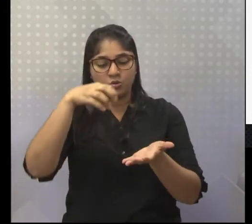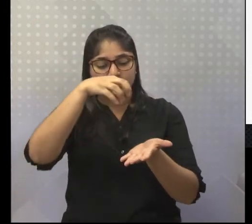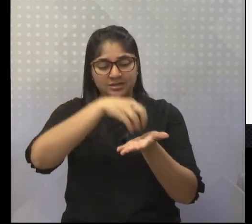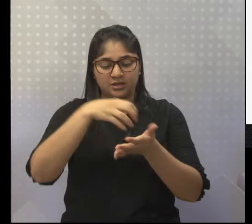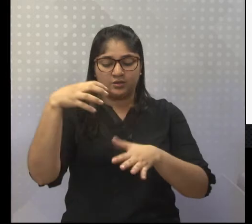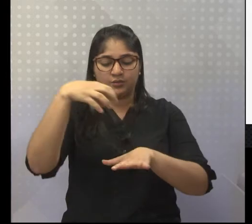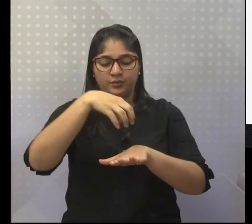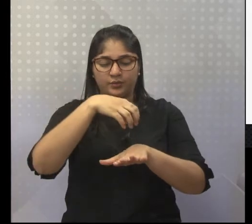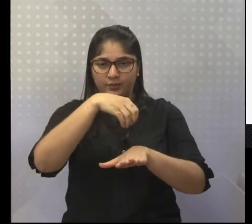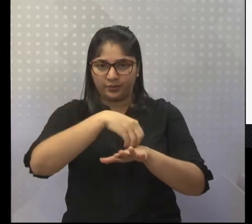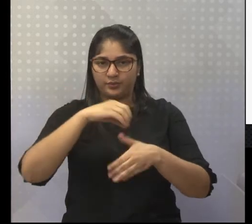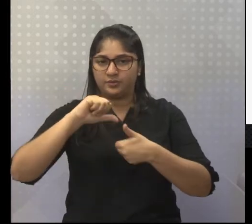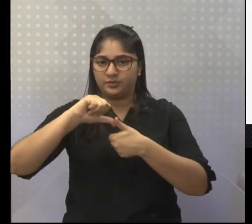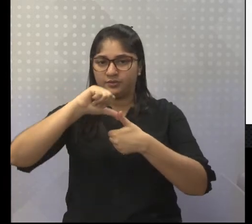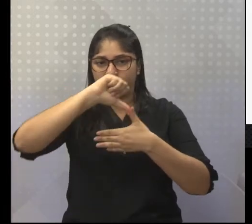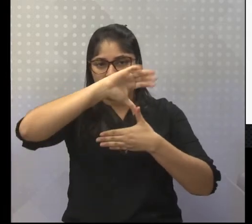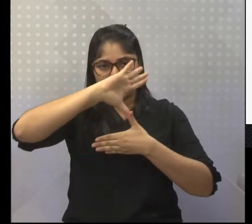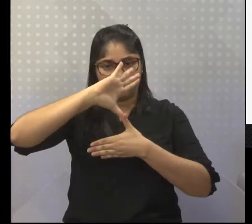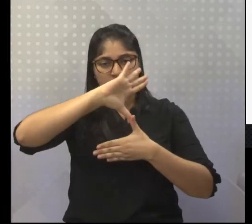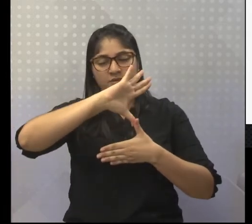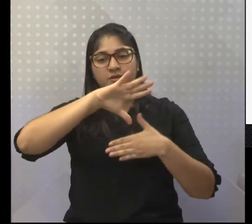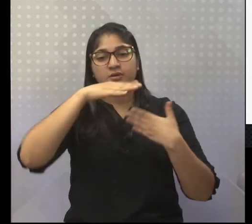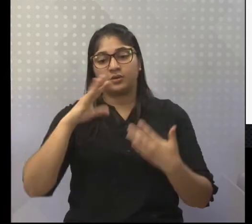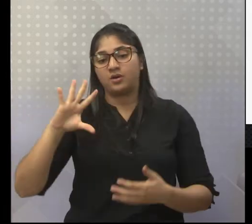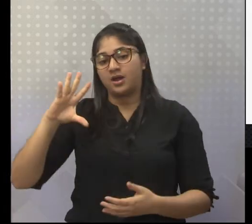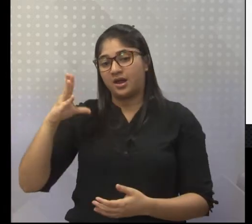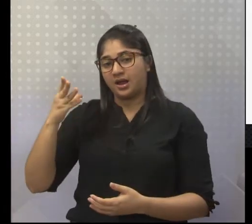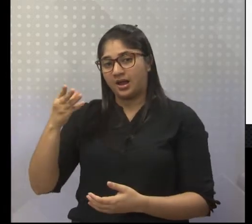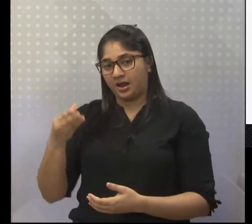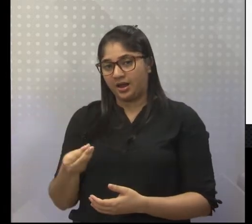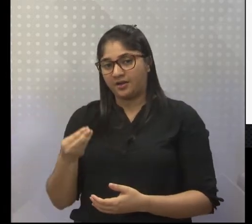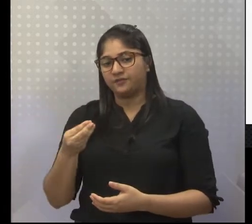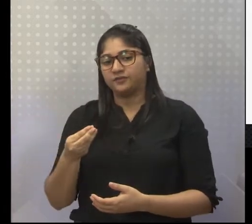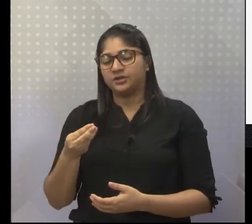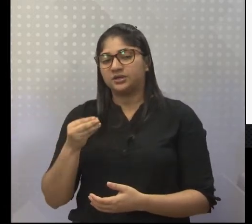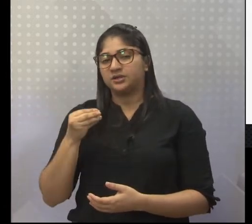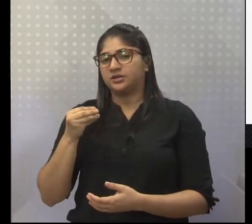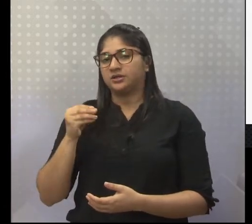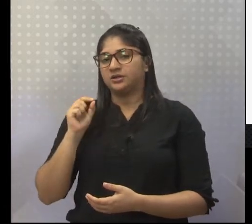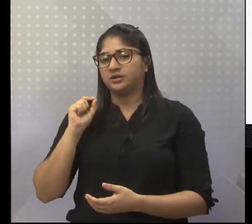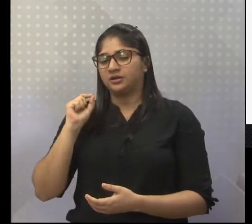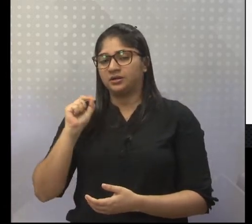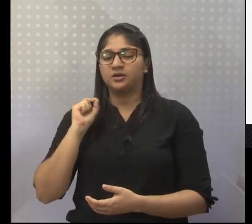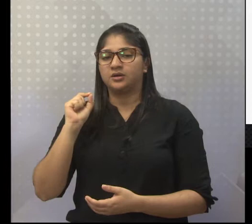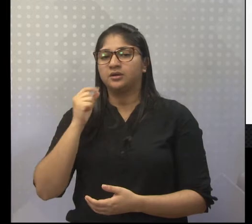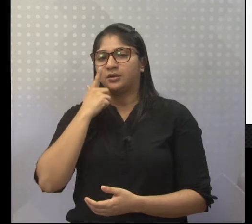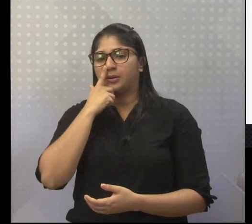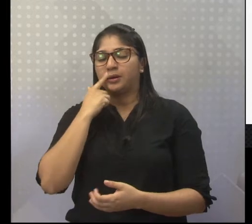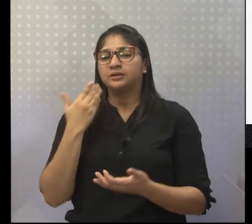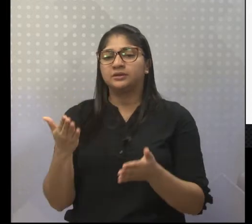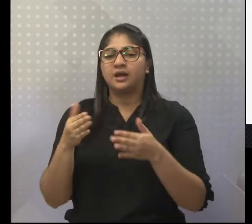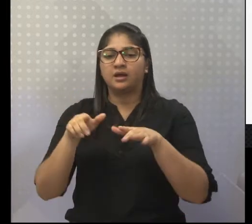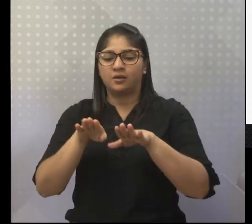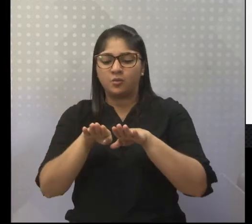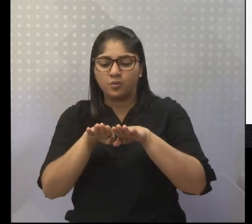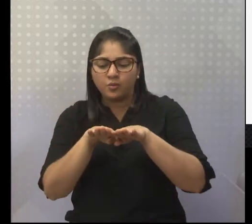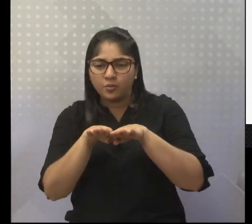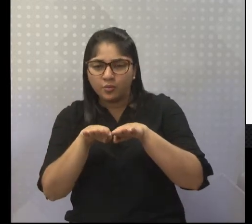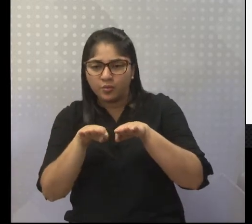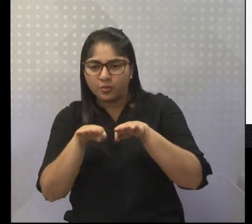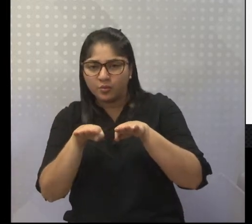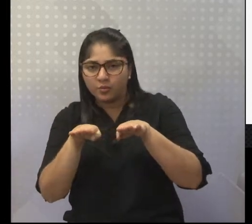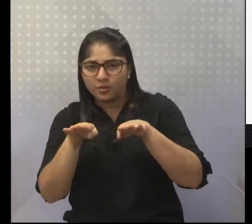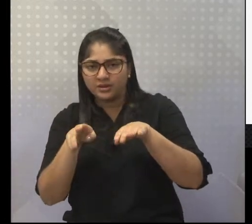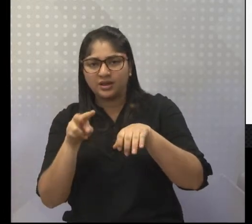central da placa sul-americana a placa africana para logo à direita da pacto lá flexiona americana tá se afastando tem duas